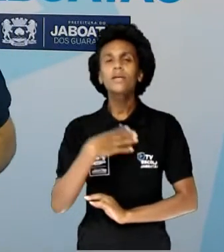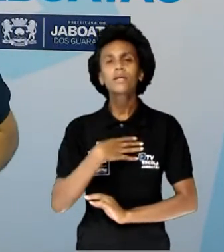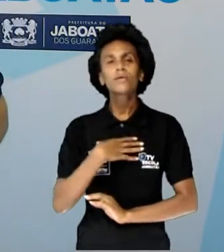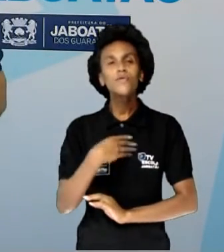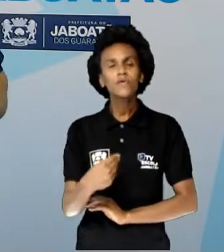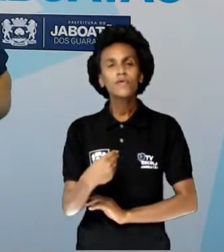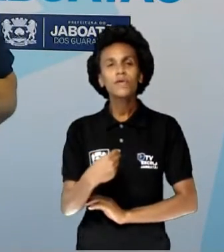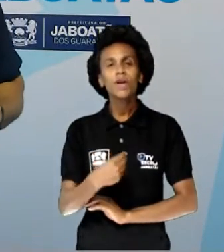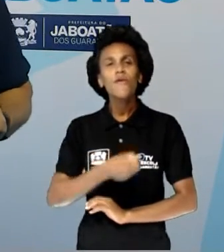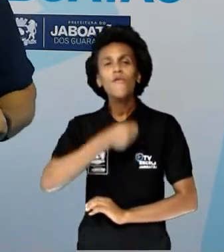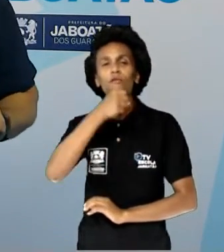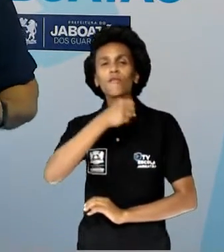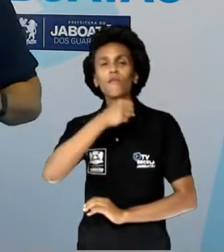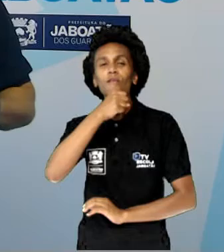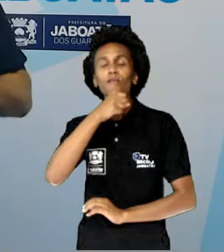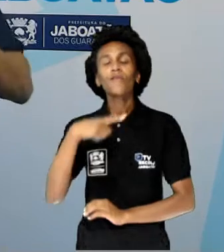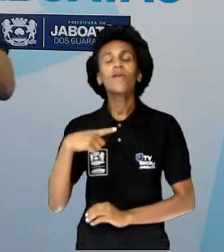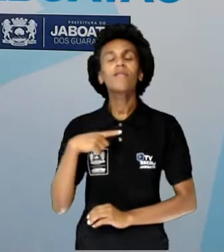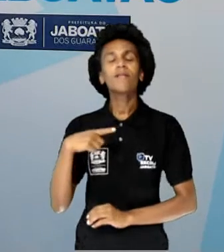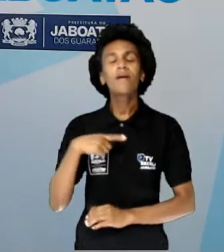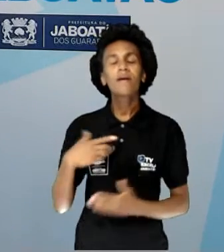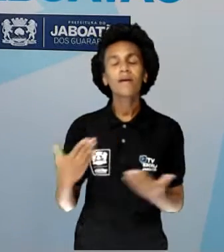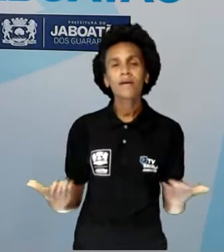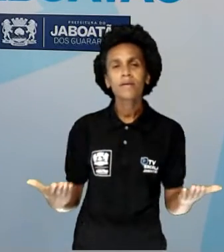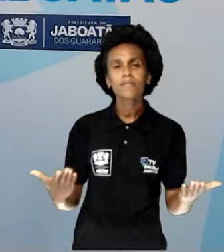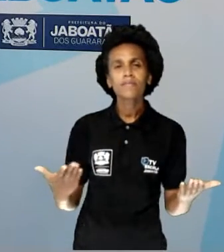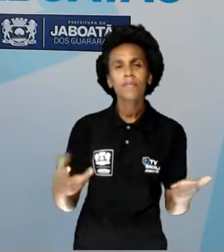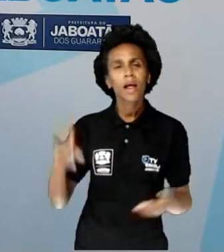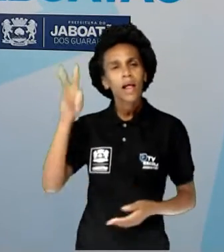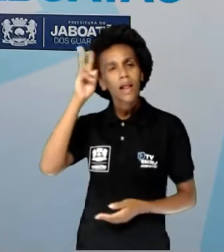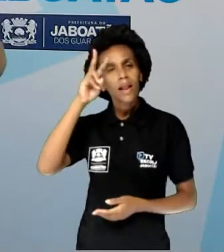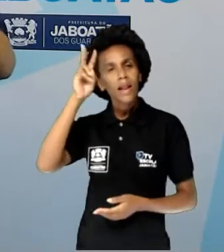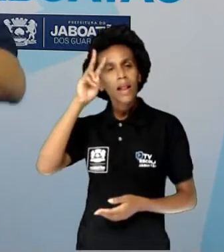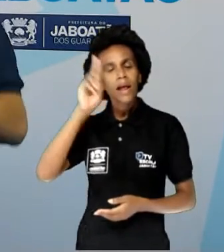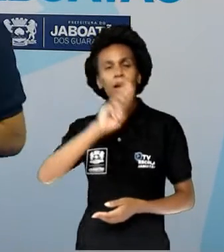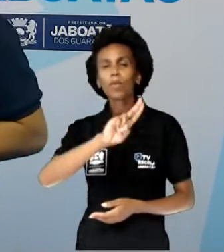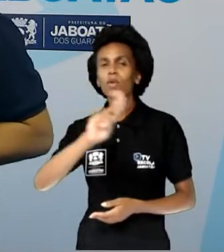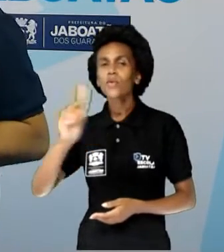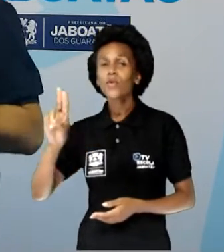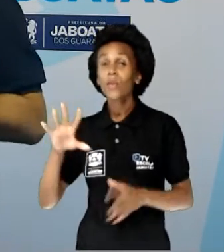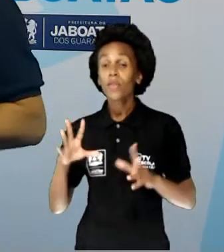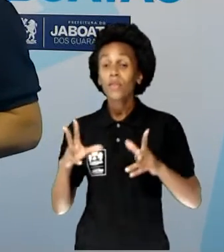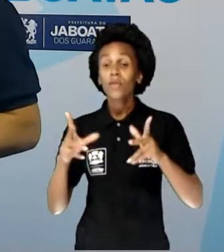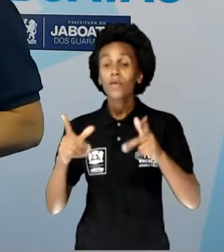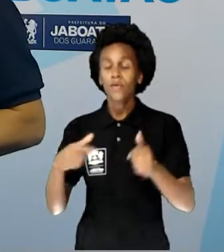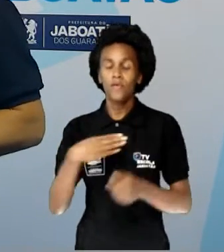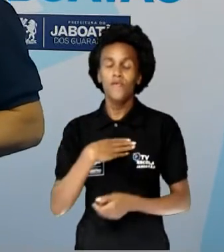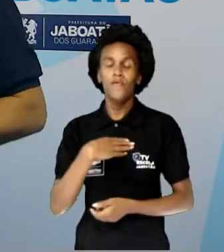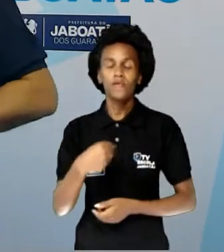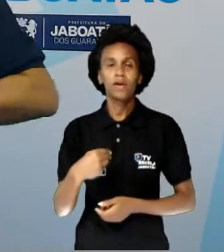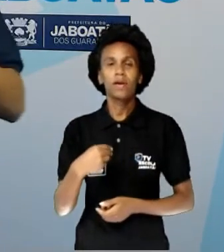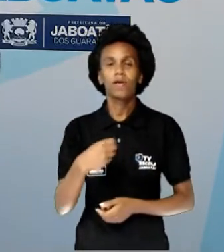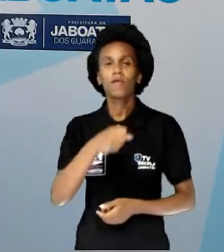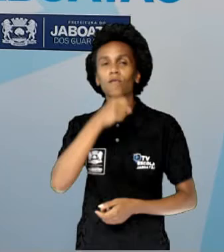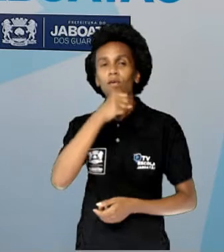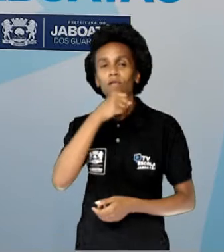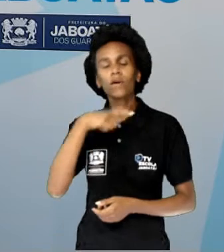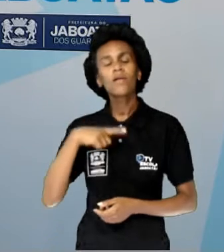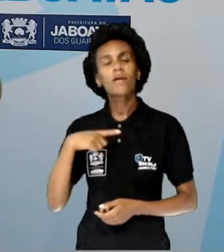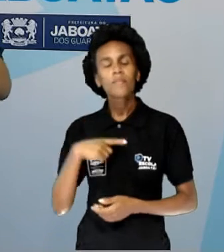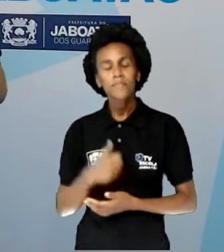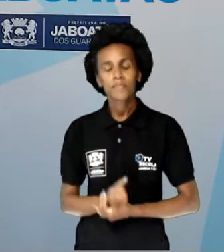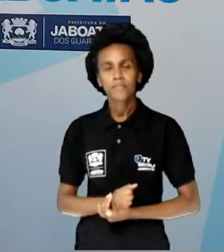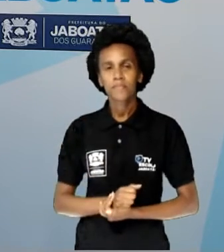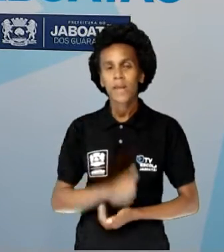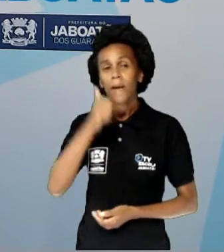voinha teve? Me diz aí. Lembra o nome de todos os filhos que voinha teve? Você lembra? E mamãe, quantos